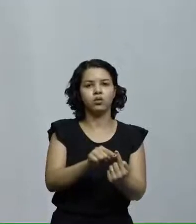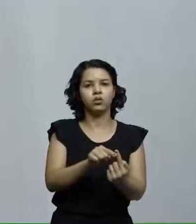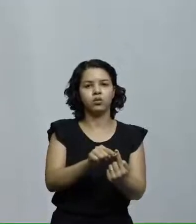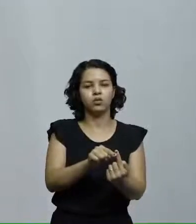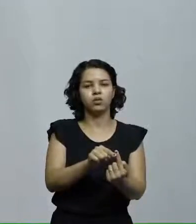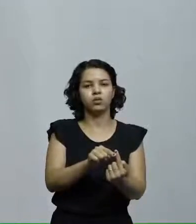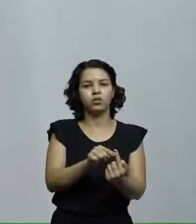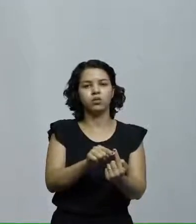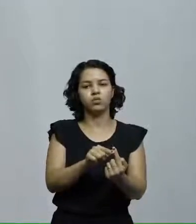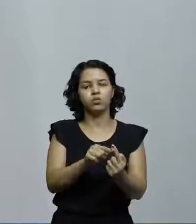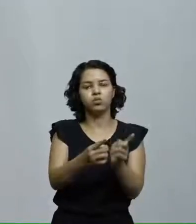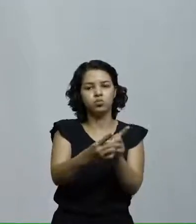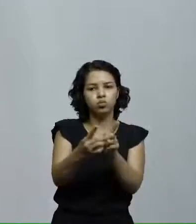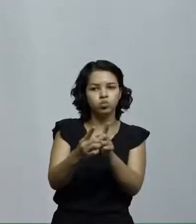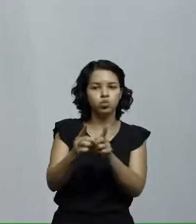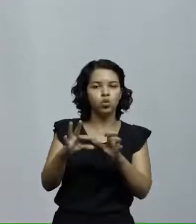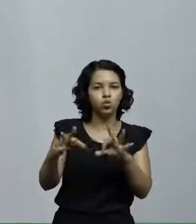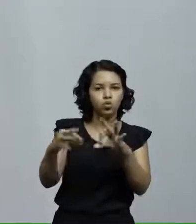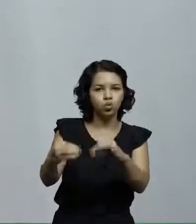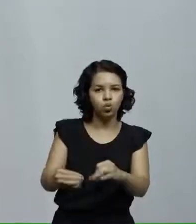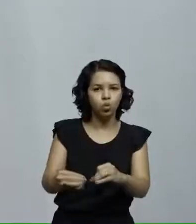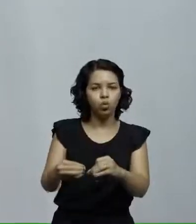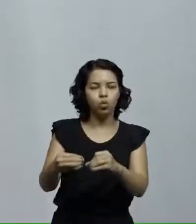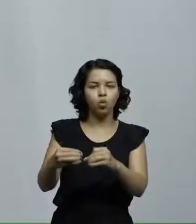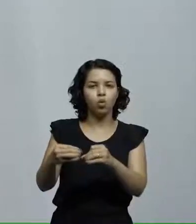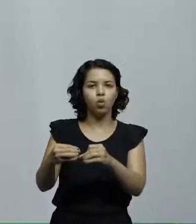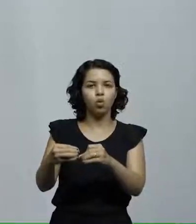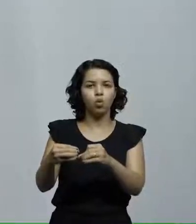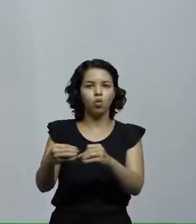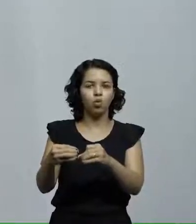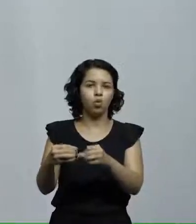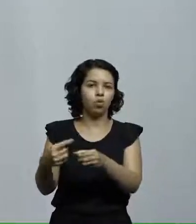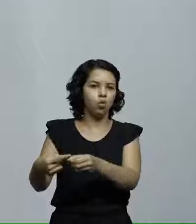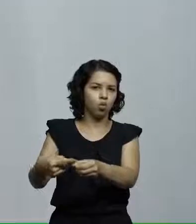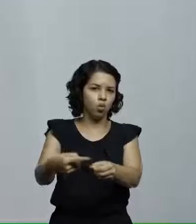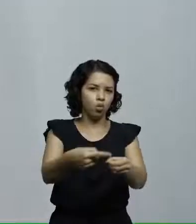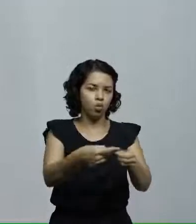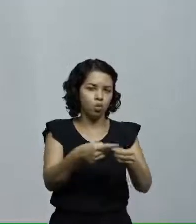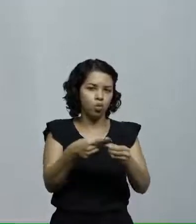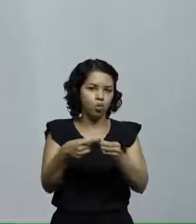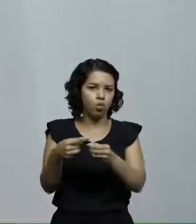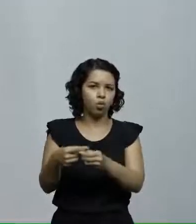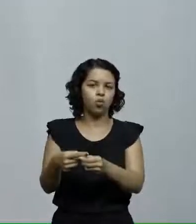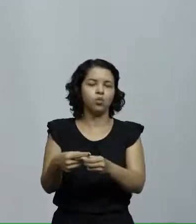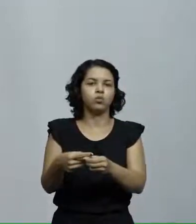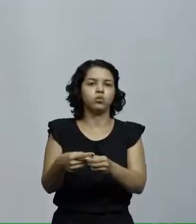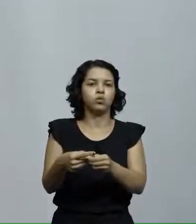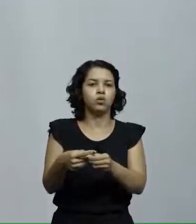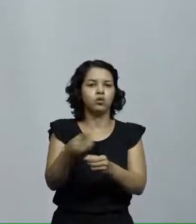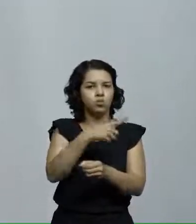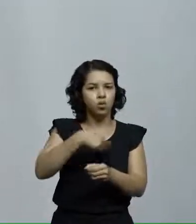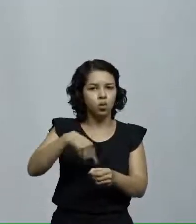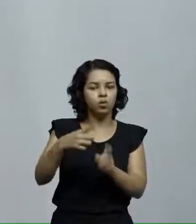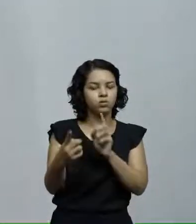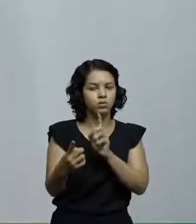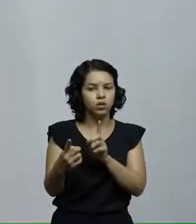todos os municípios, só para a gente abrir um parênteses aqui da nossa atuação no ano